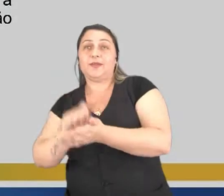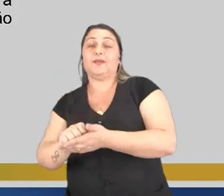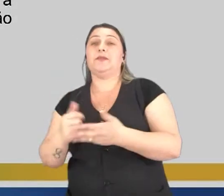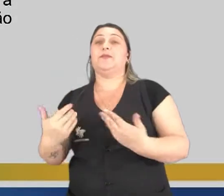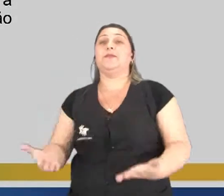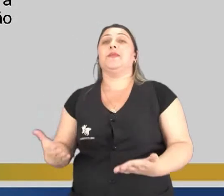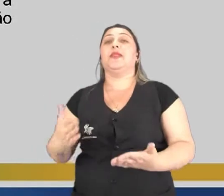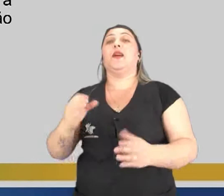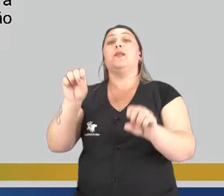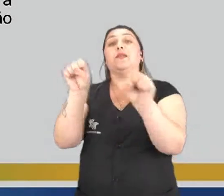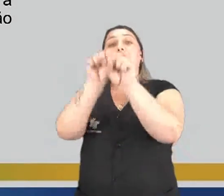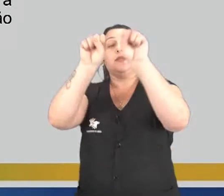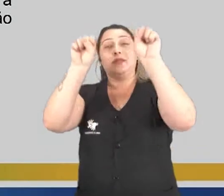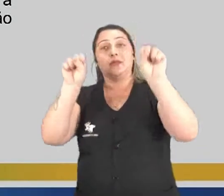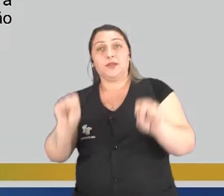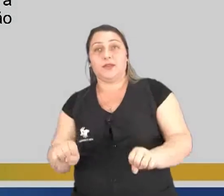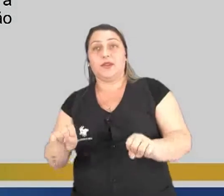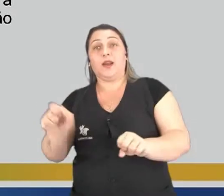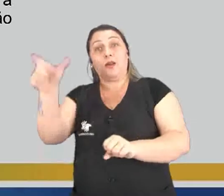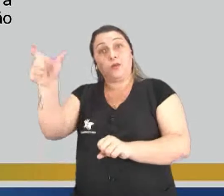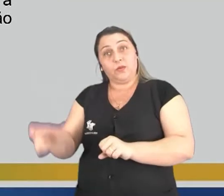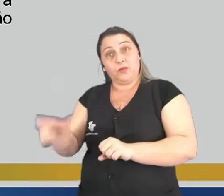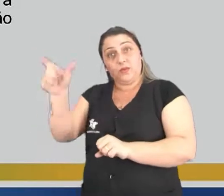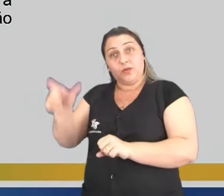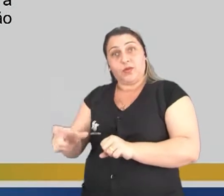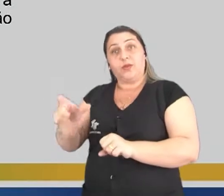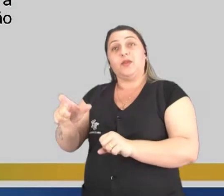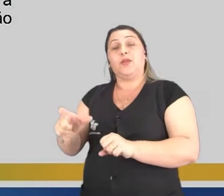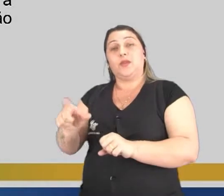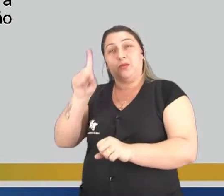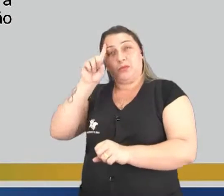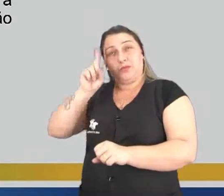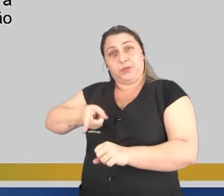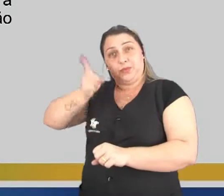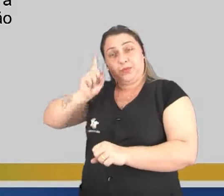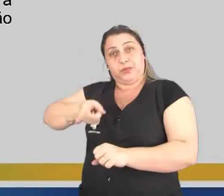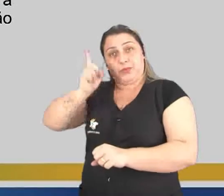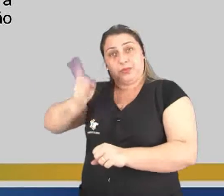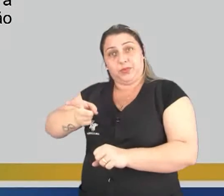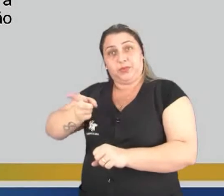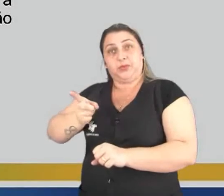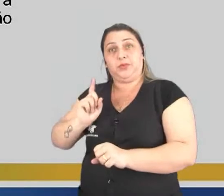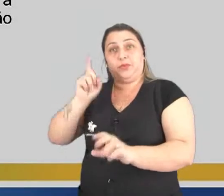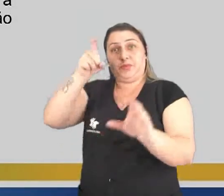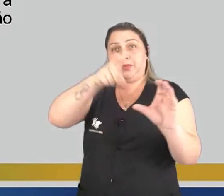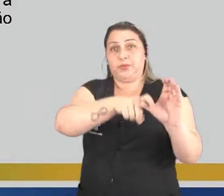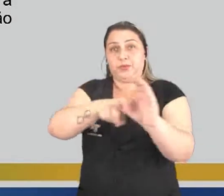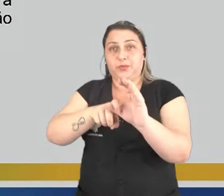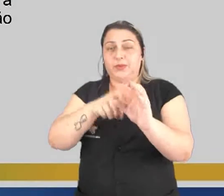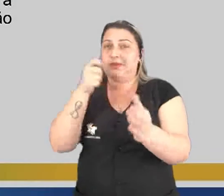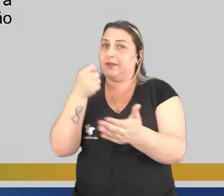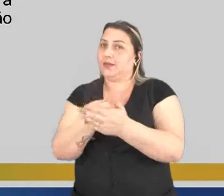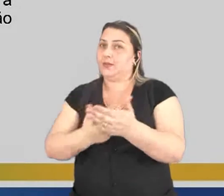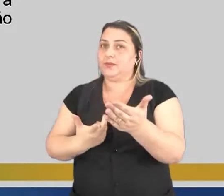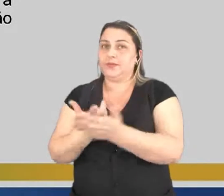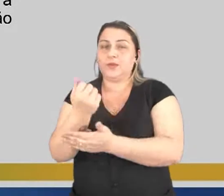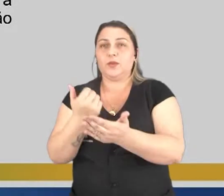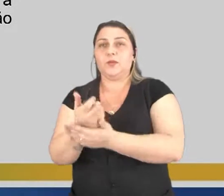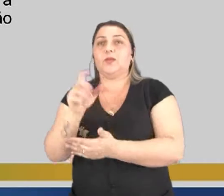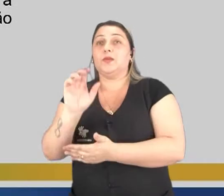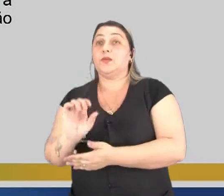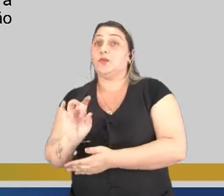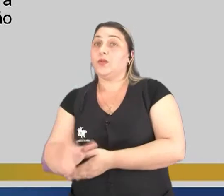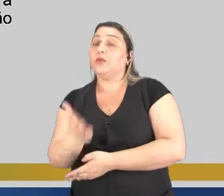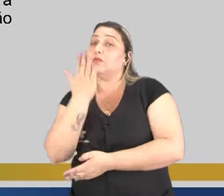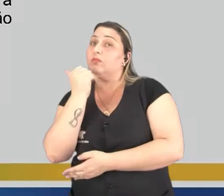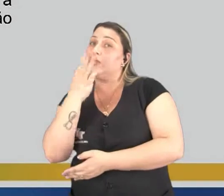o aviamento era o sistema no qual os seringueiros eles estavam submissos, né, em que eles ficavam devendo, tinham que comprar os